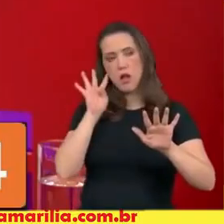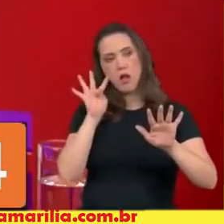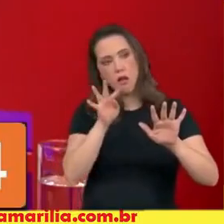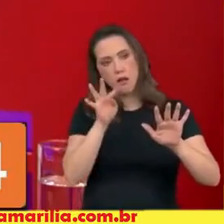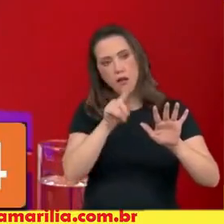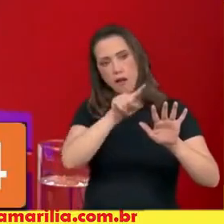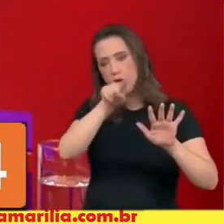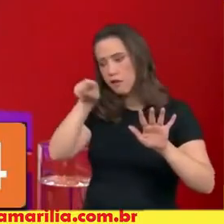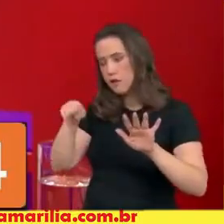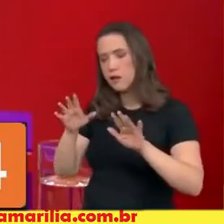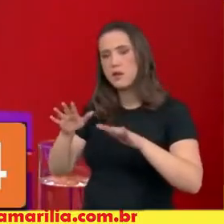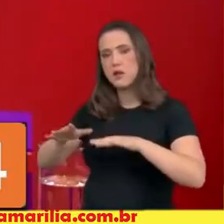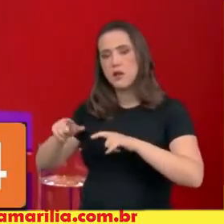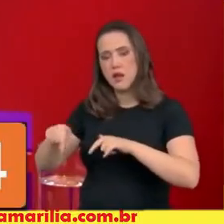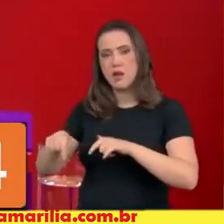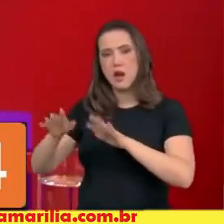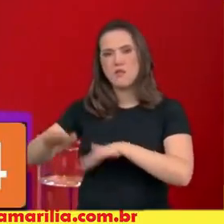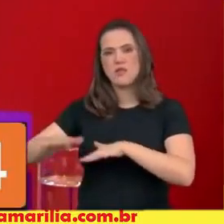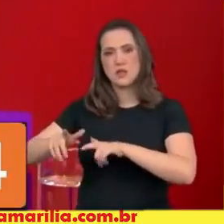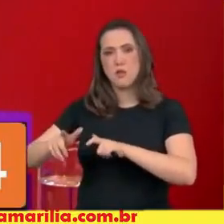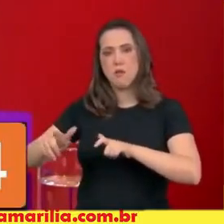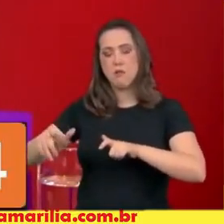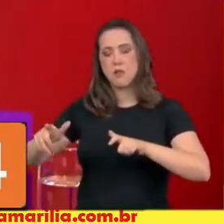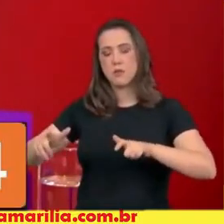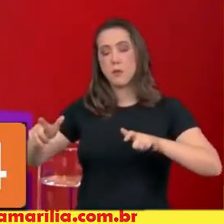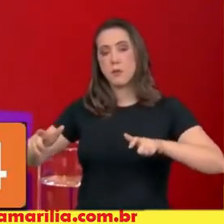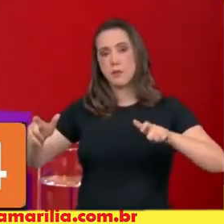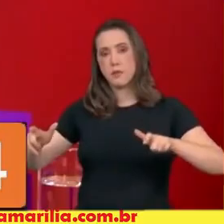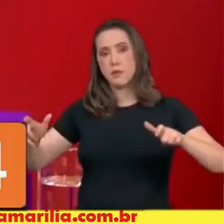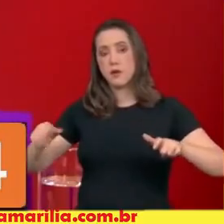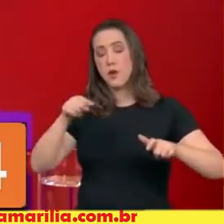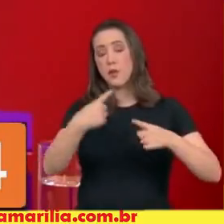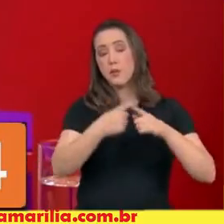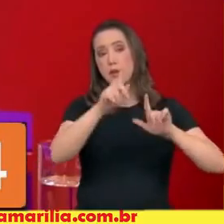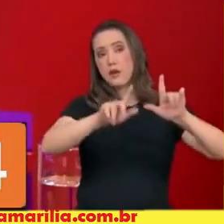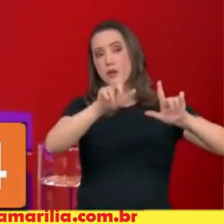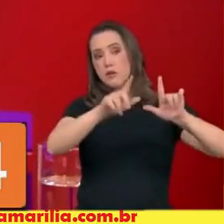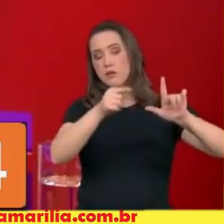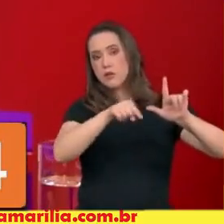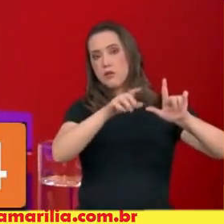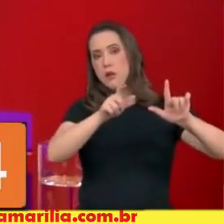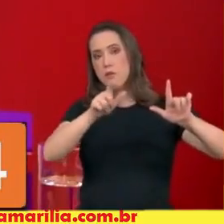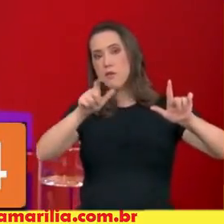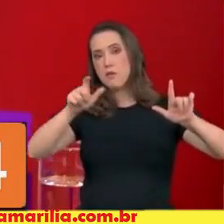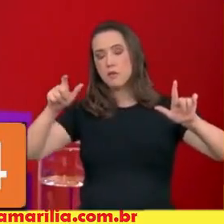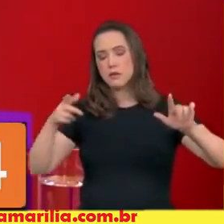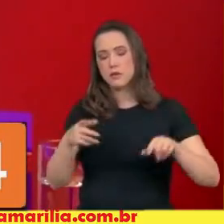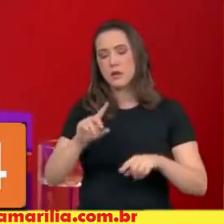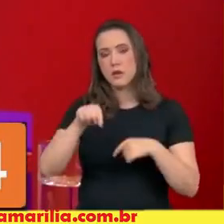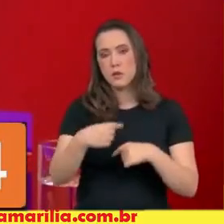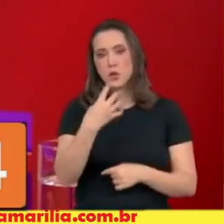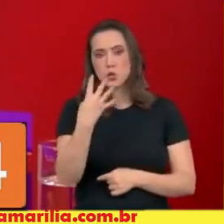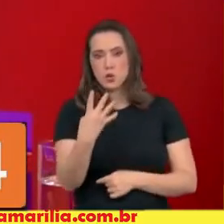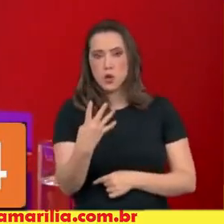e assim cresce. E foi o que aconteceu aqui, mas depois de 4 manifestações que a grande mídia não gostava nem um pouco, pediu